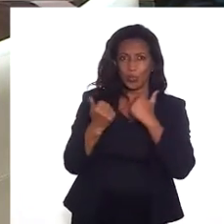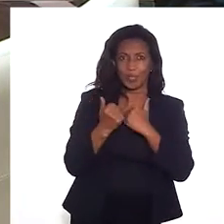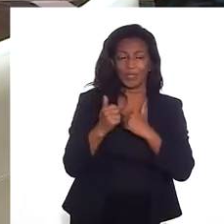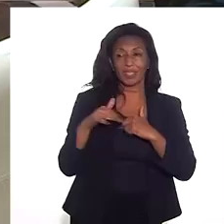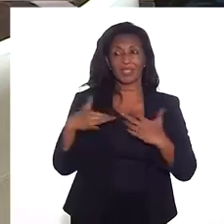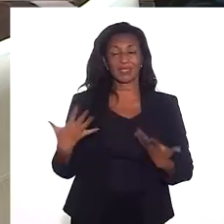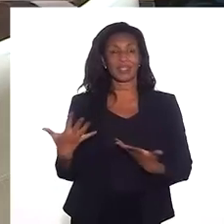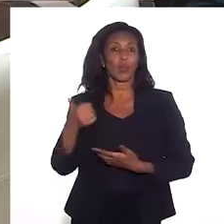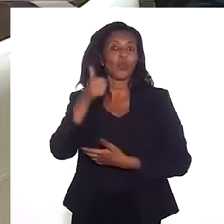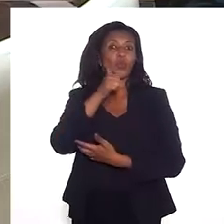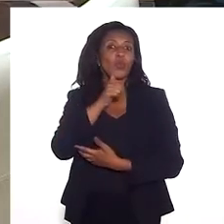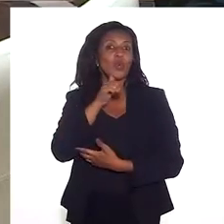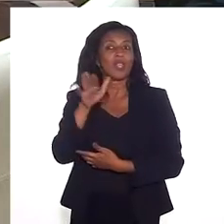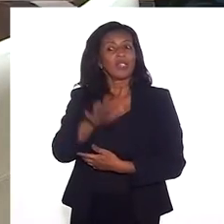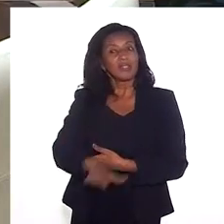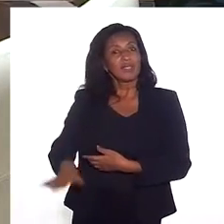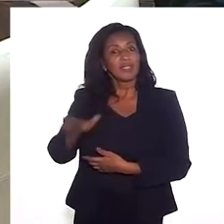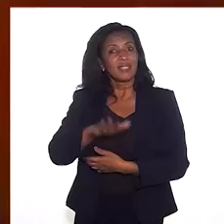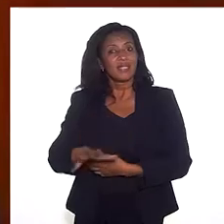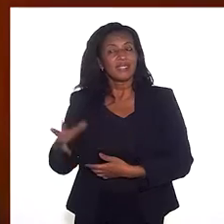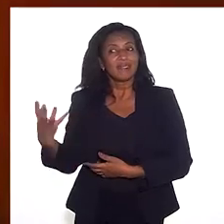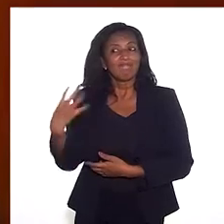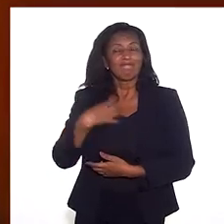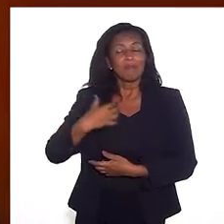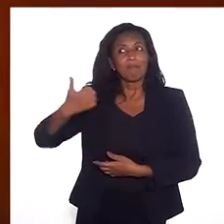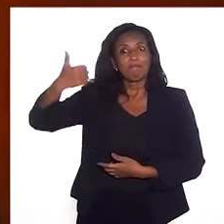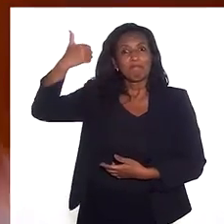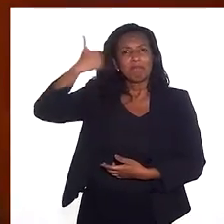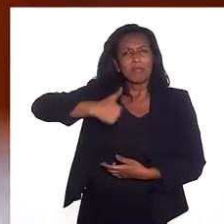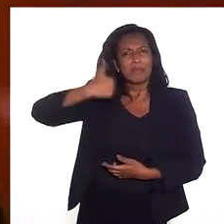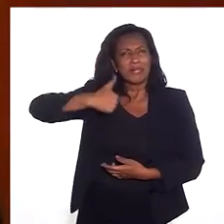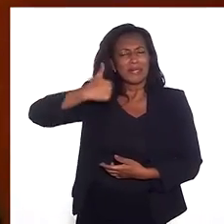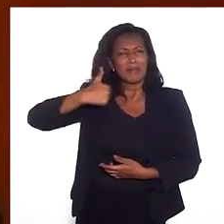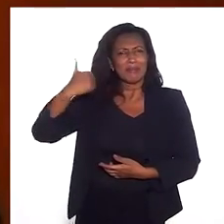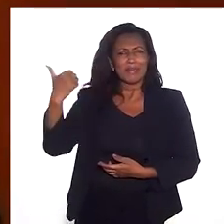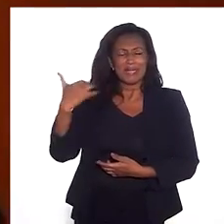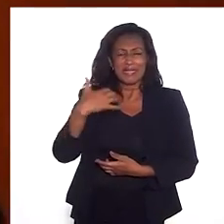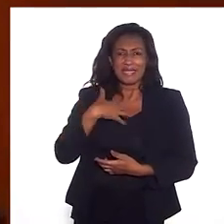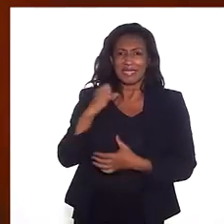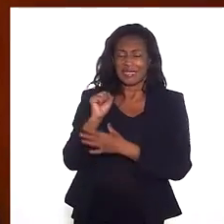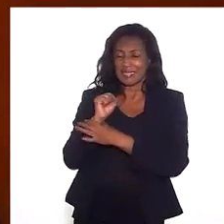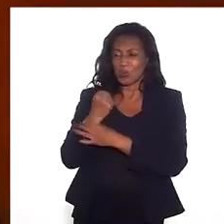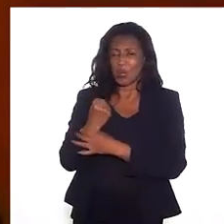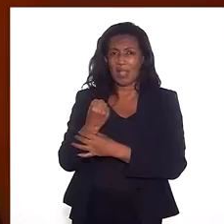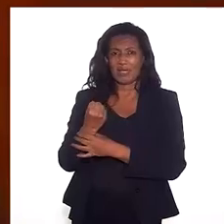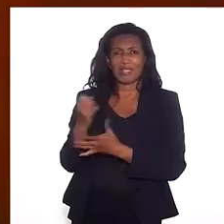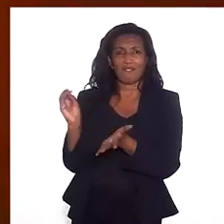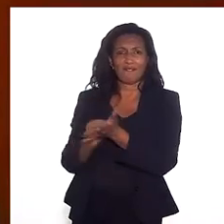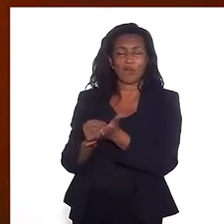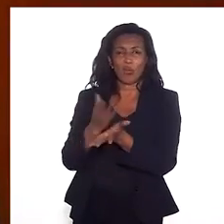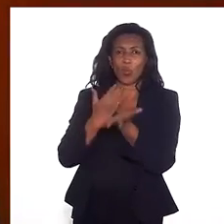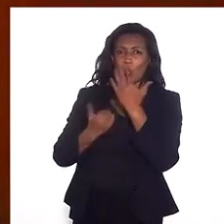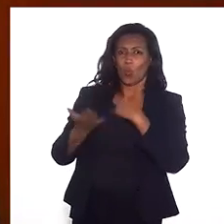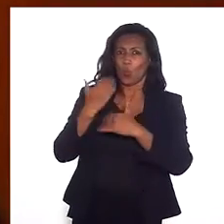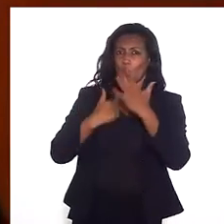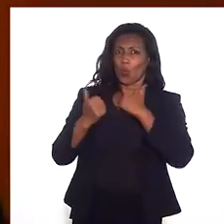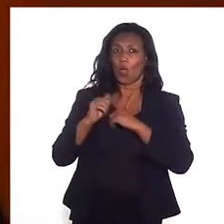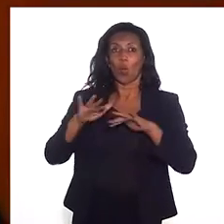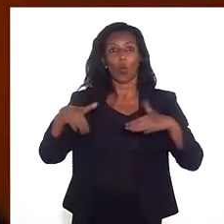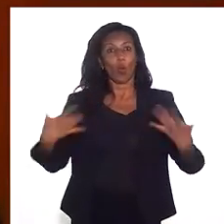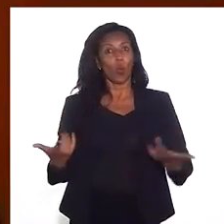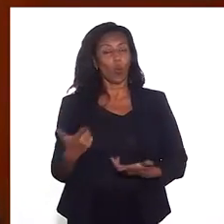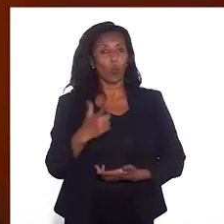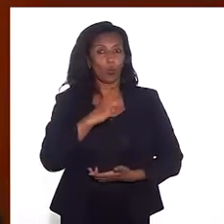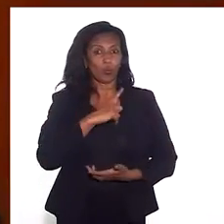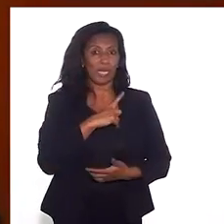por exemplo, são geralmente mulheres e crianças que ficam primeiramente numa situação de insegurança alimentar.